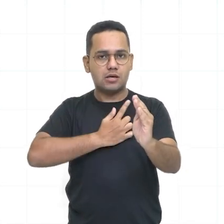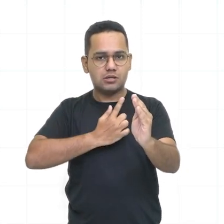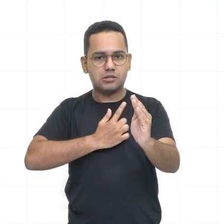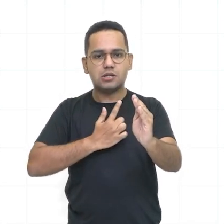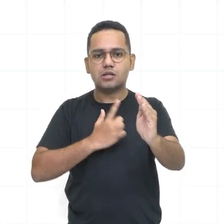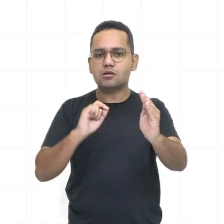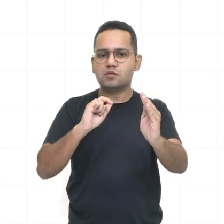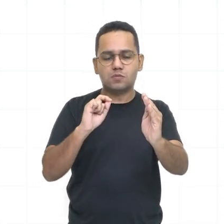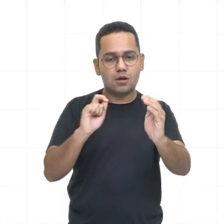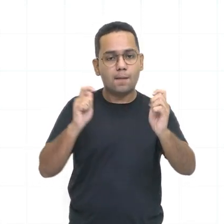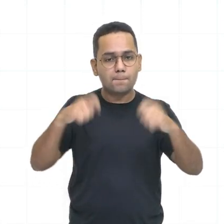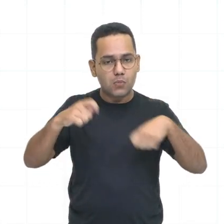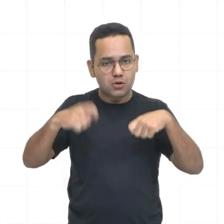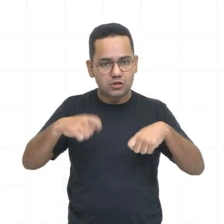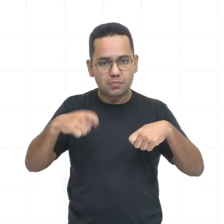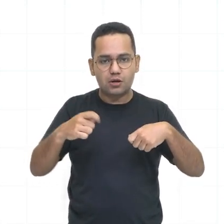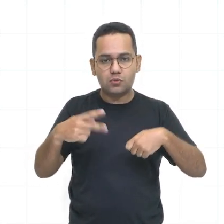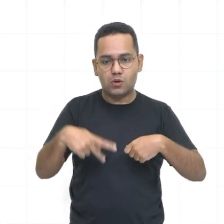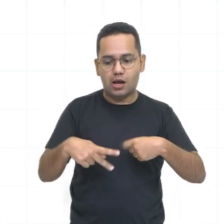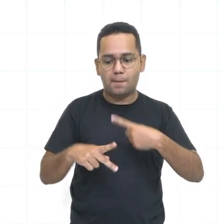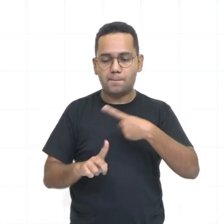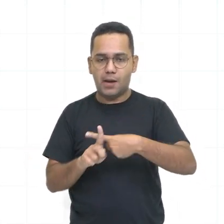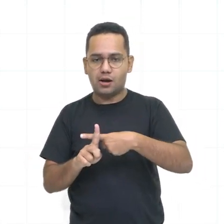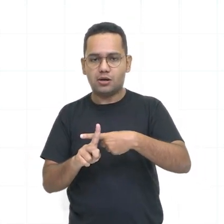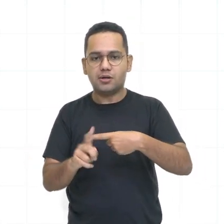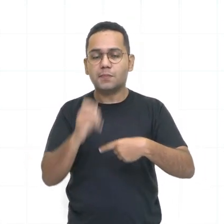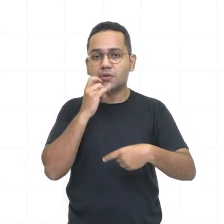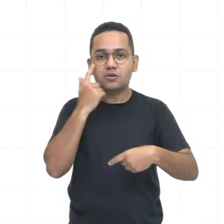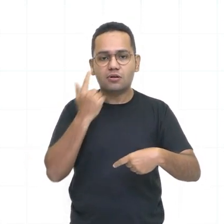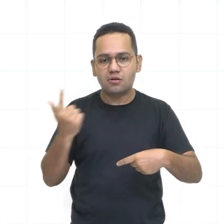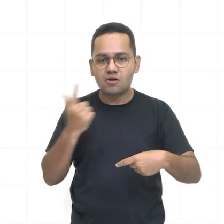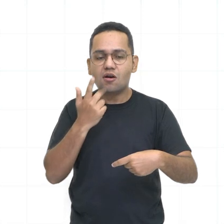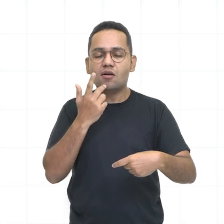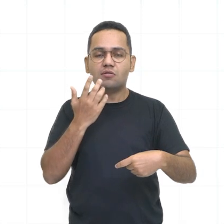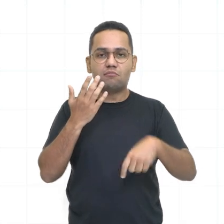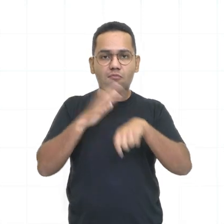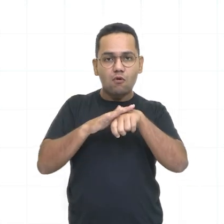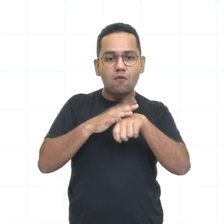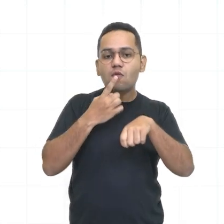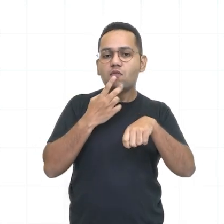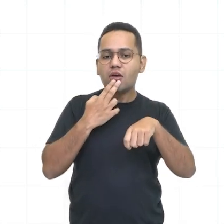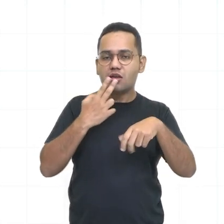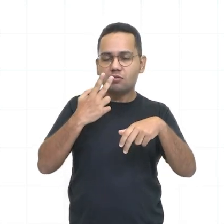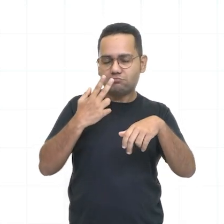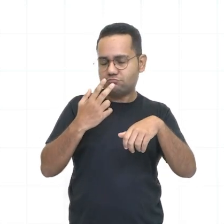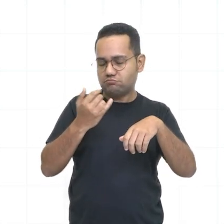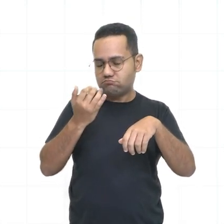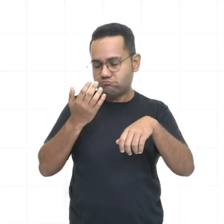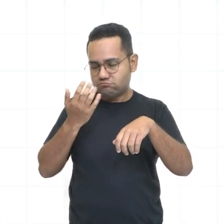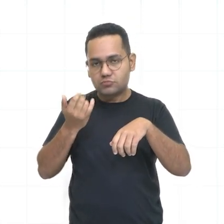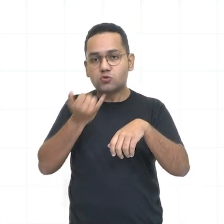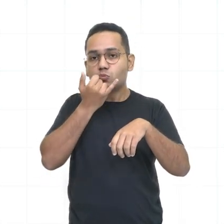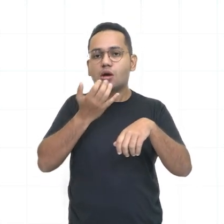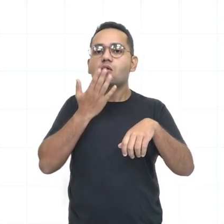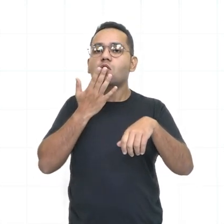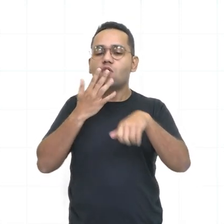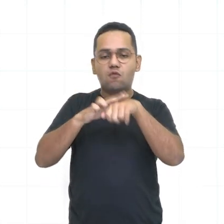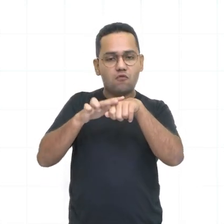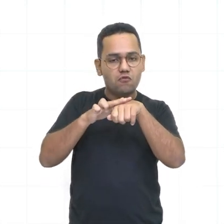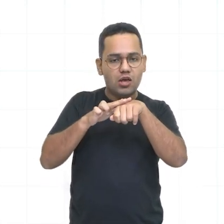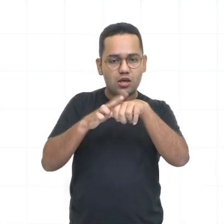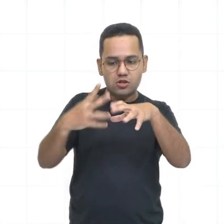sódio e potássio, essa entrada e saída desses íons na célula, é um exemplo de